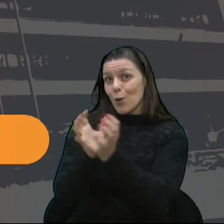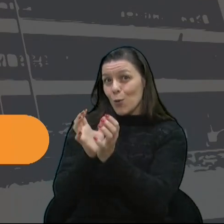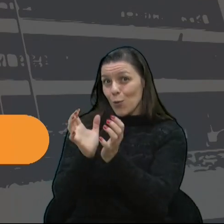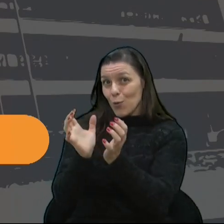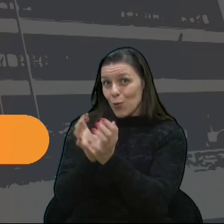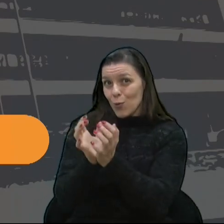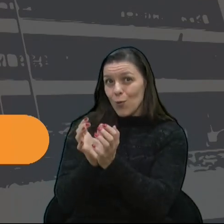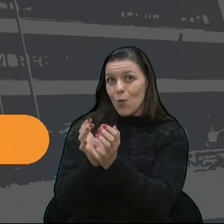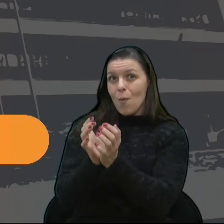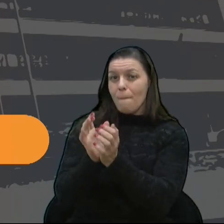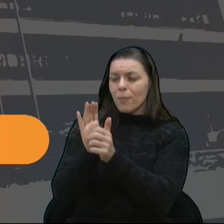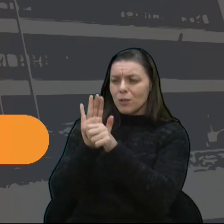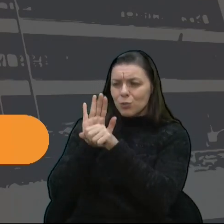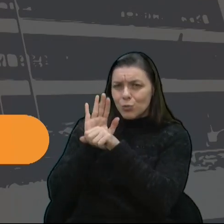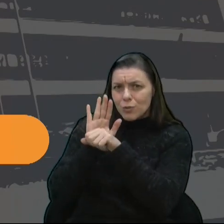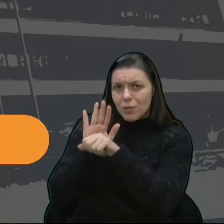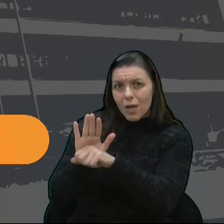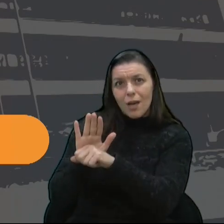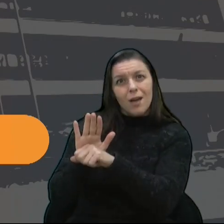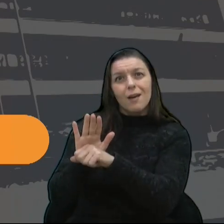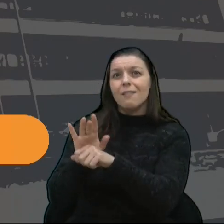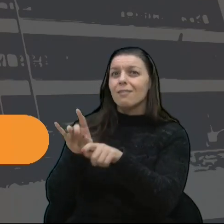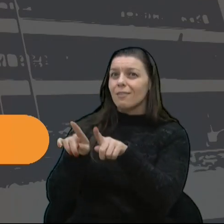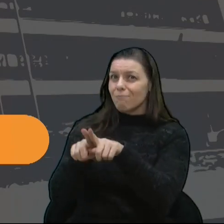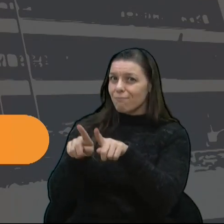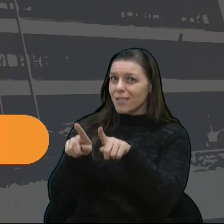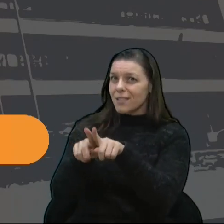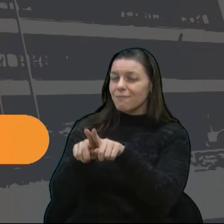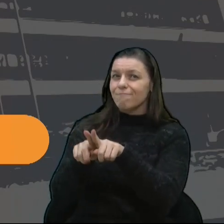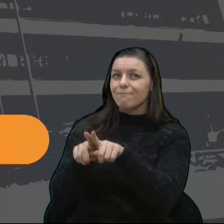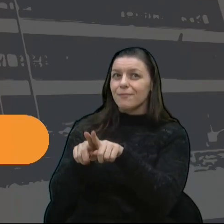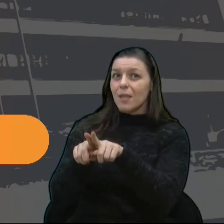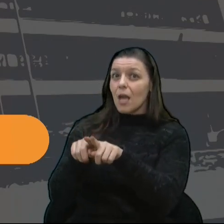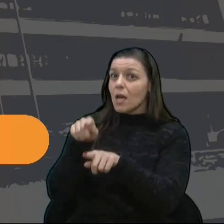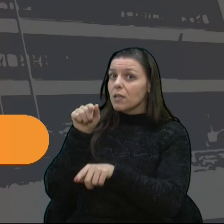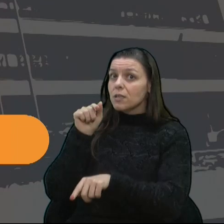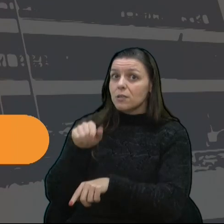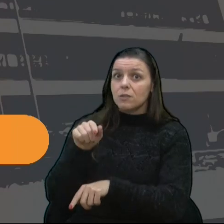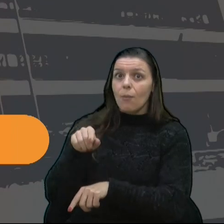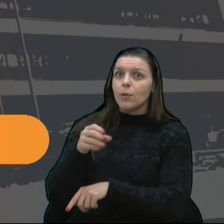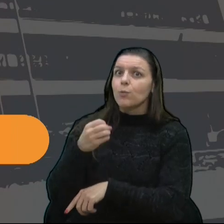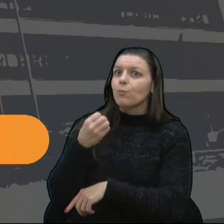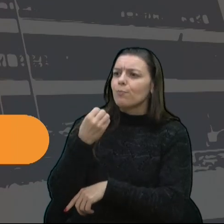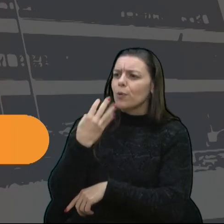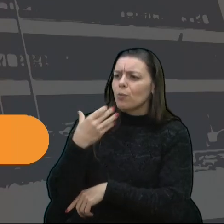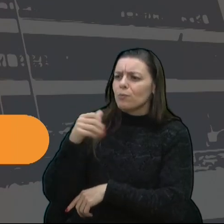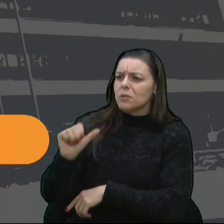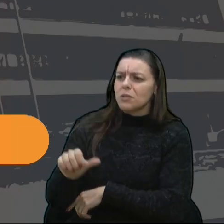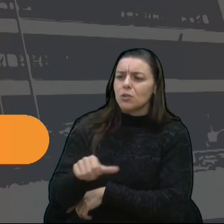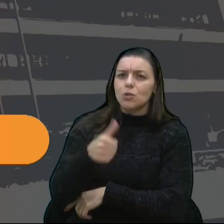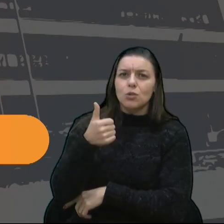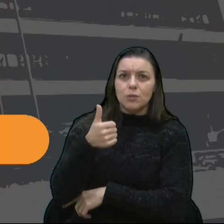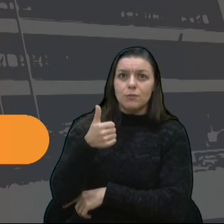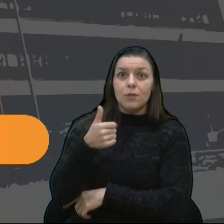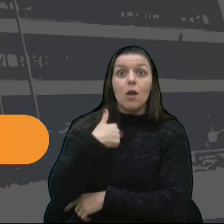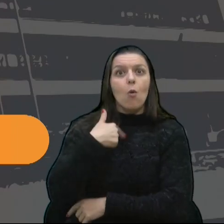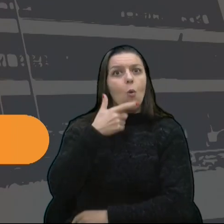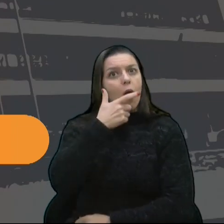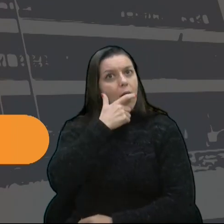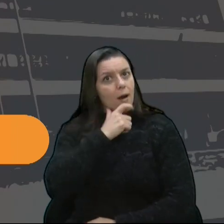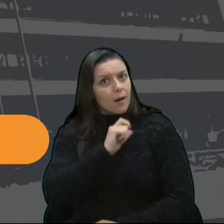né, de cooperar, né, isso é muito positivo, assim. E eu acho